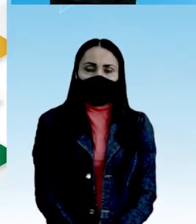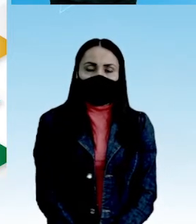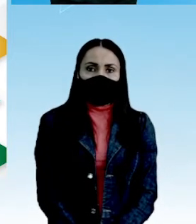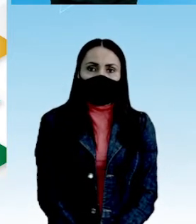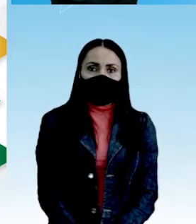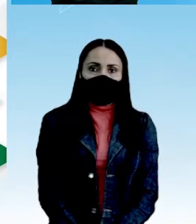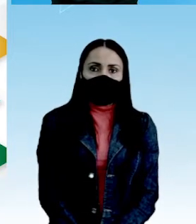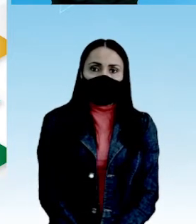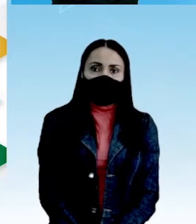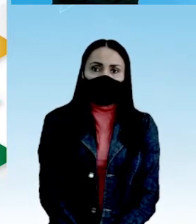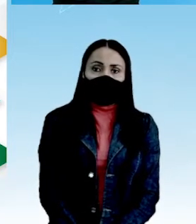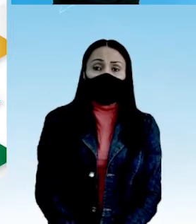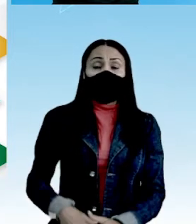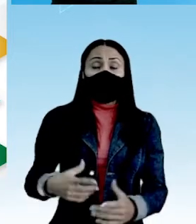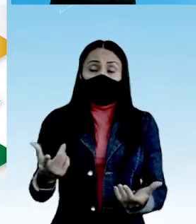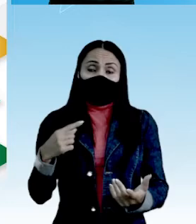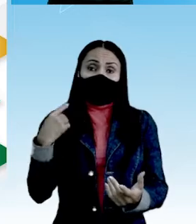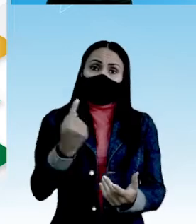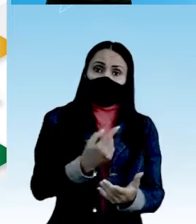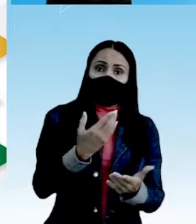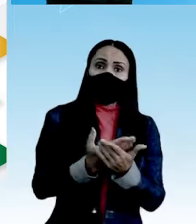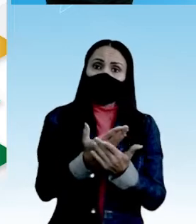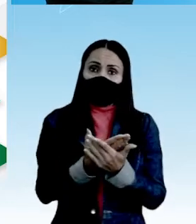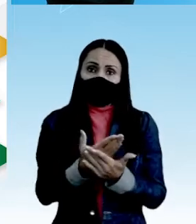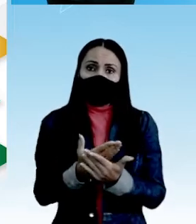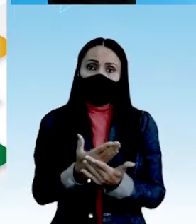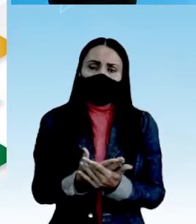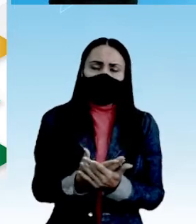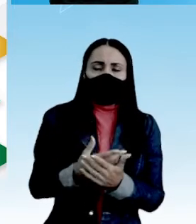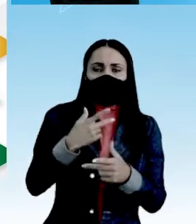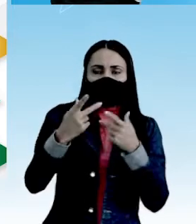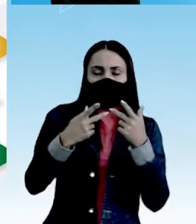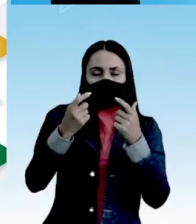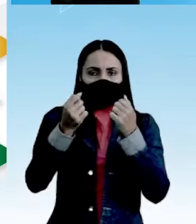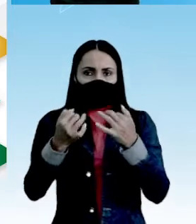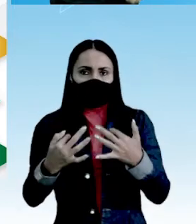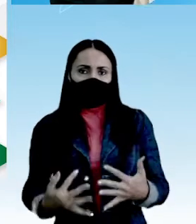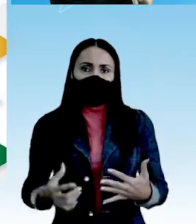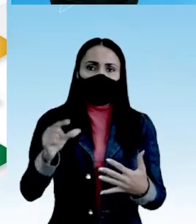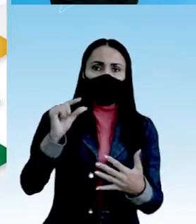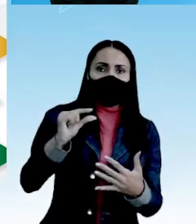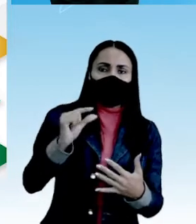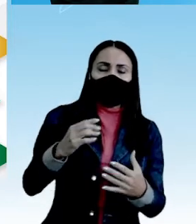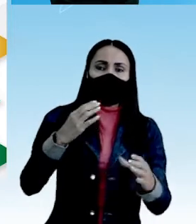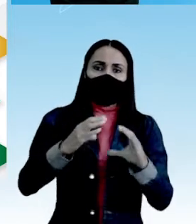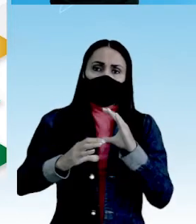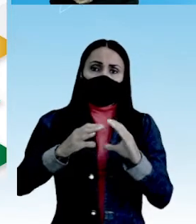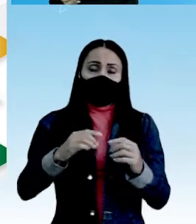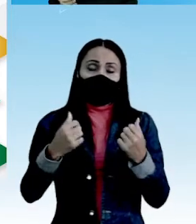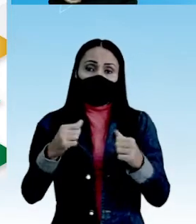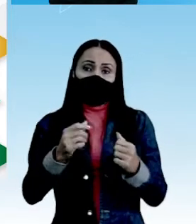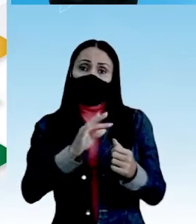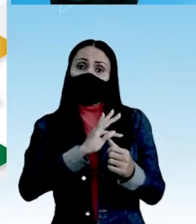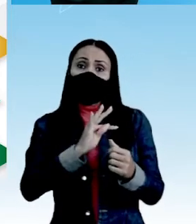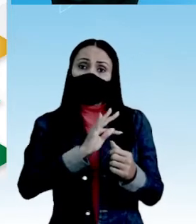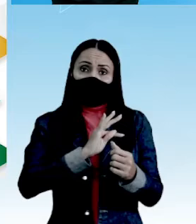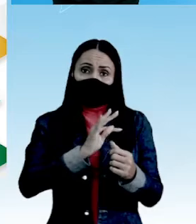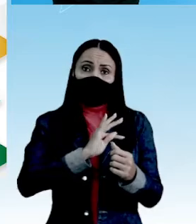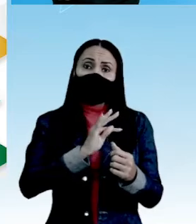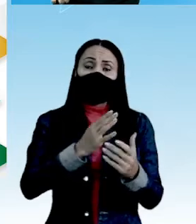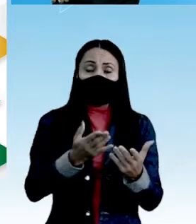A gente vai poder estudar um pouquinho, né? A gente estudou um pouquinho, né? Falar um pouquinho da música, do canto, né? Que precisa de técnica, né?